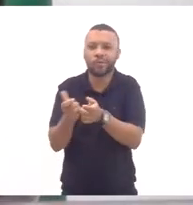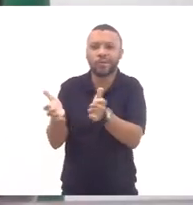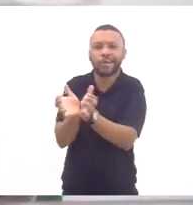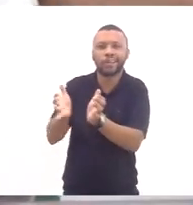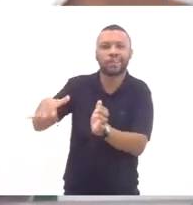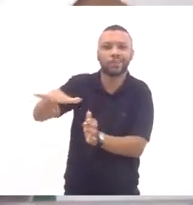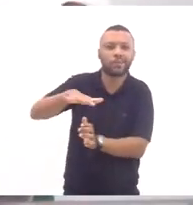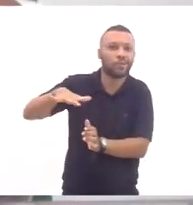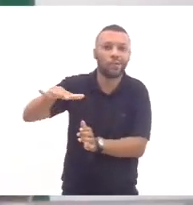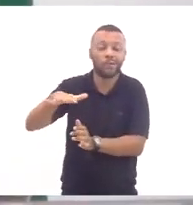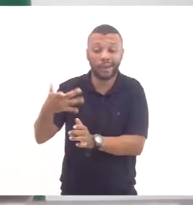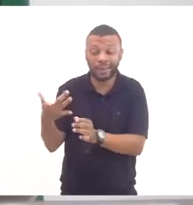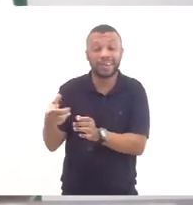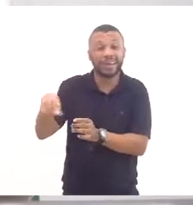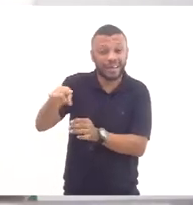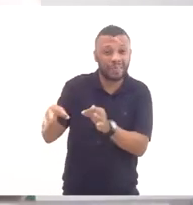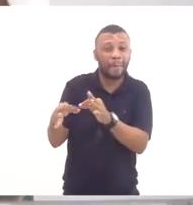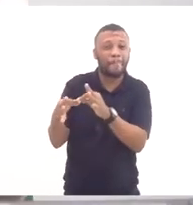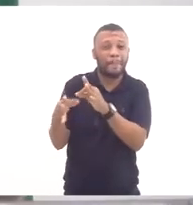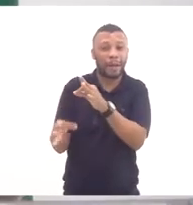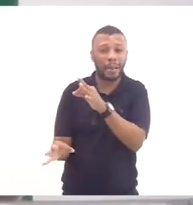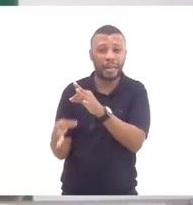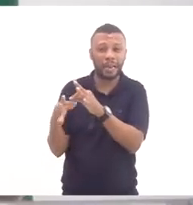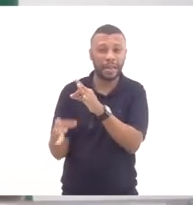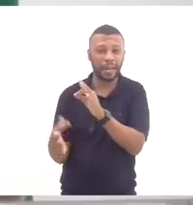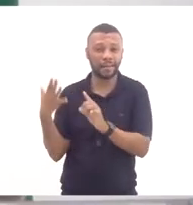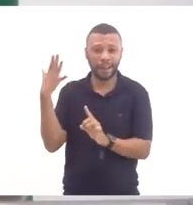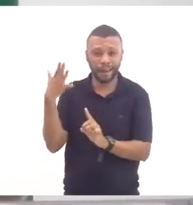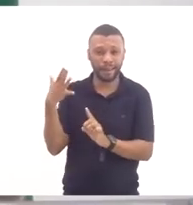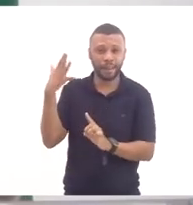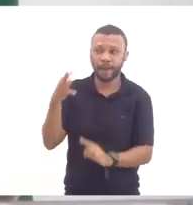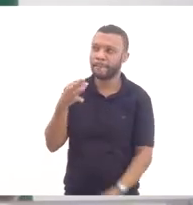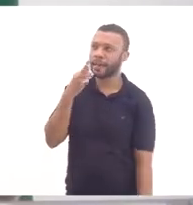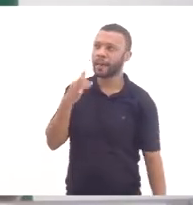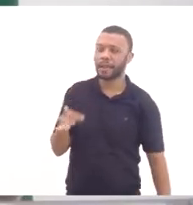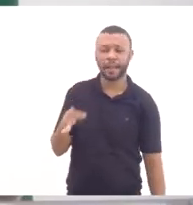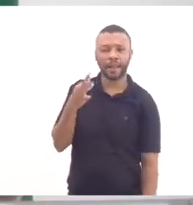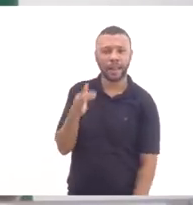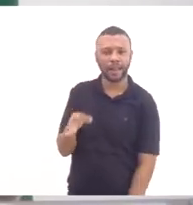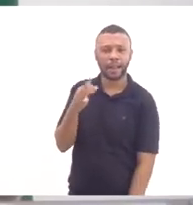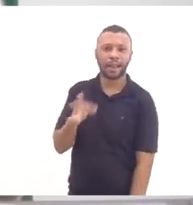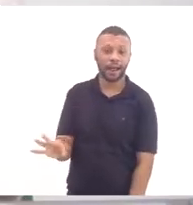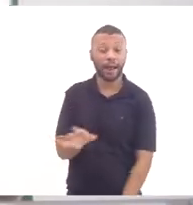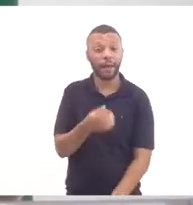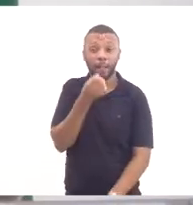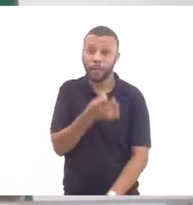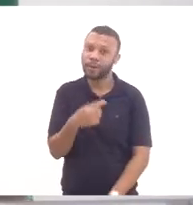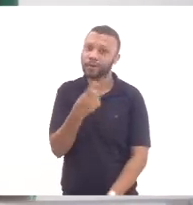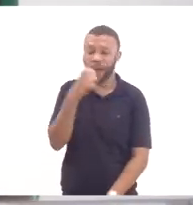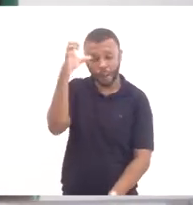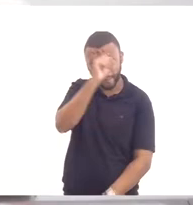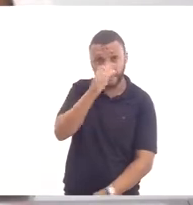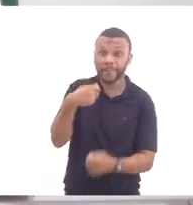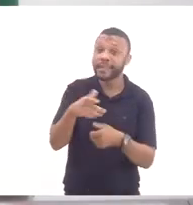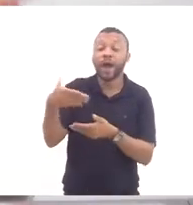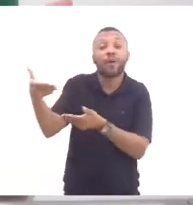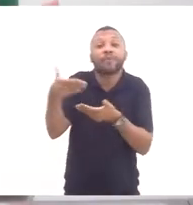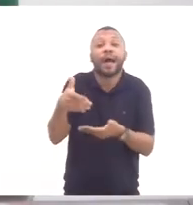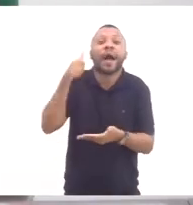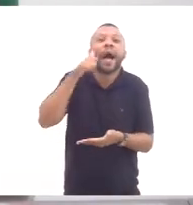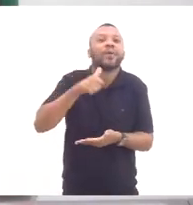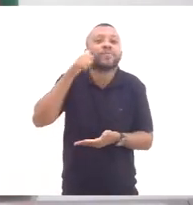quase não deixam a gente falar, mas é bom que a gente vai aprendendo mais aí. Eu já falei, tem que trazer a mulherada, porque